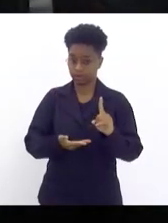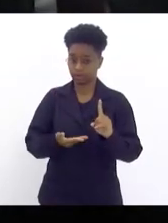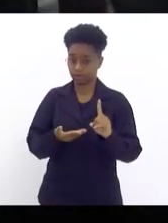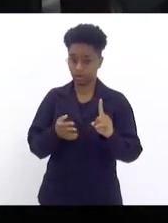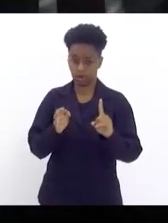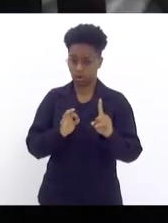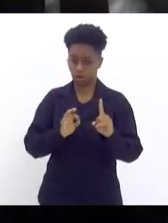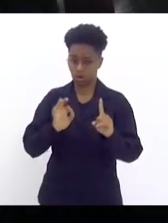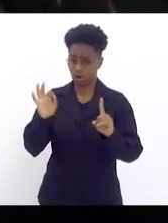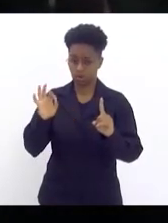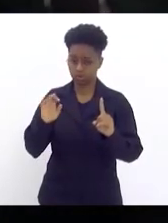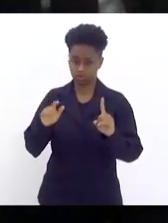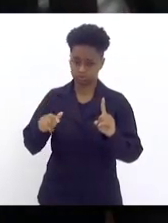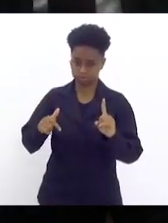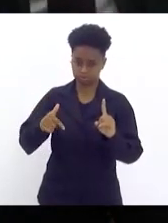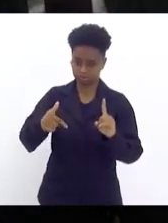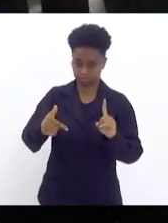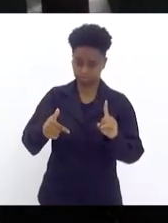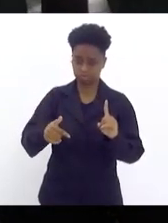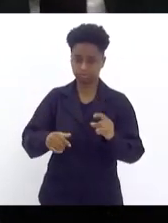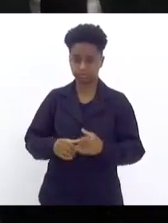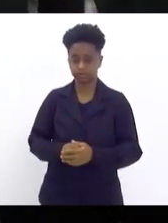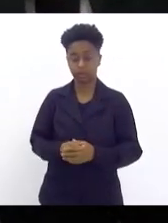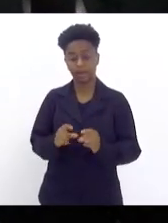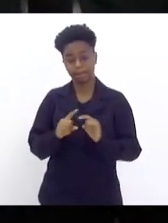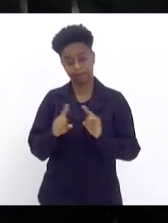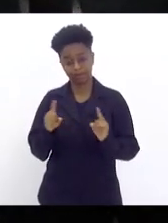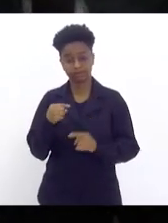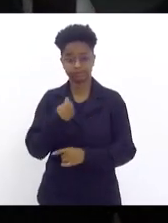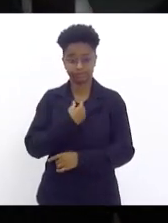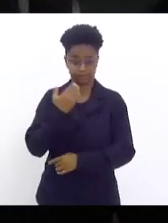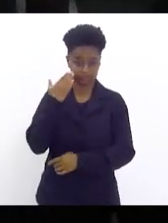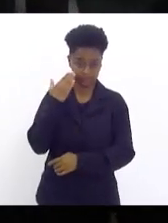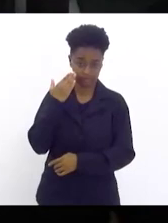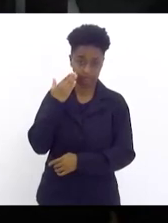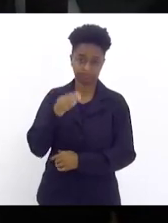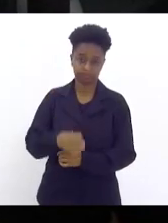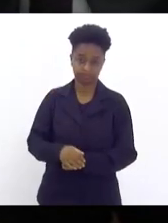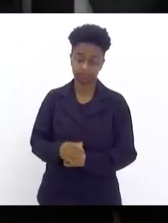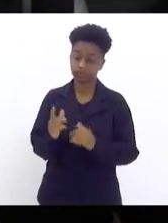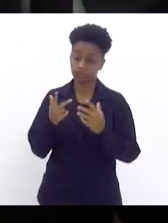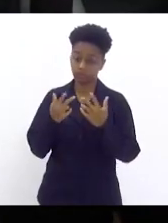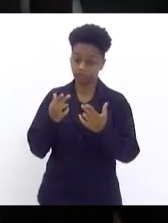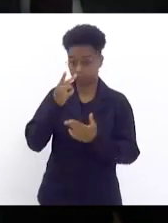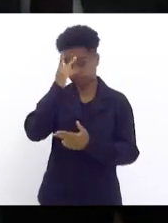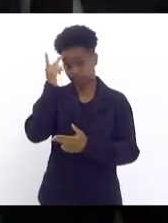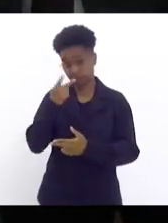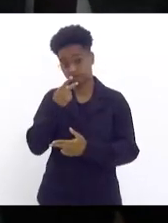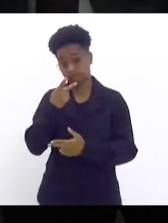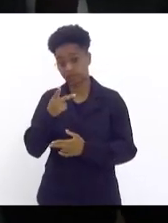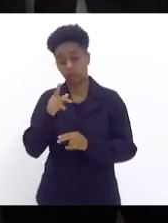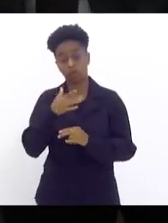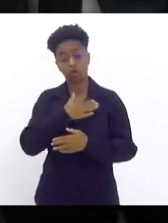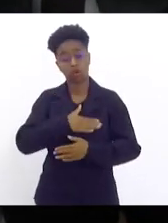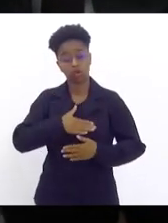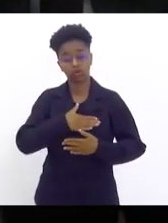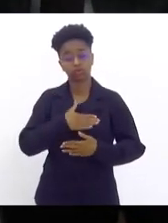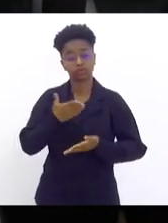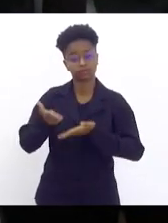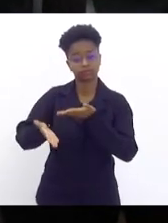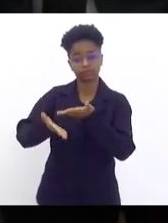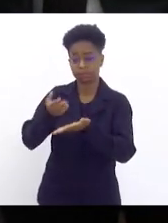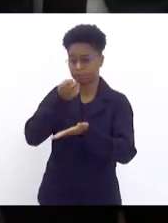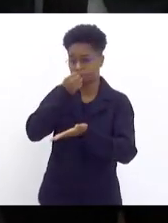do nosso Estado mas a gente já sabe né como dizem por aí ele gosta de tratar muito bem os